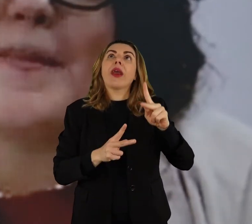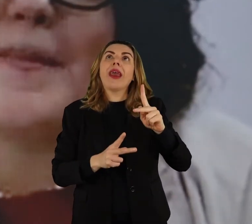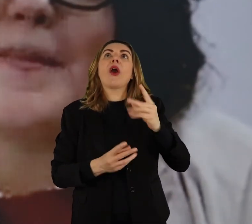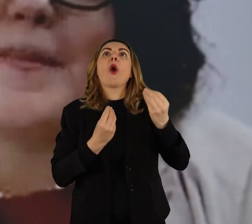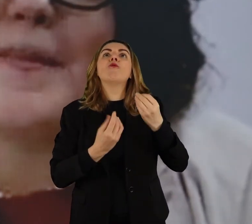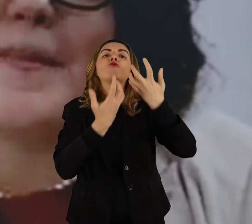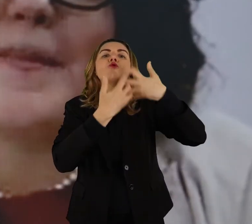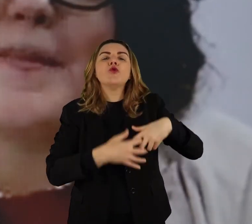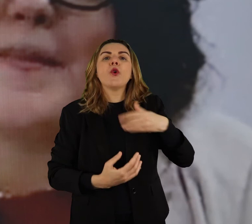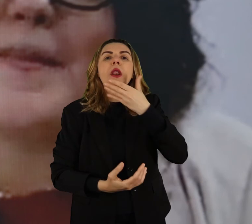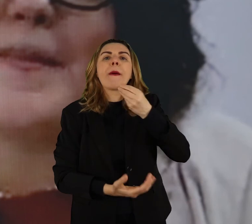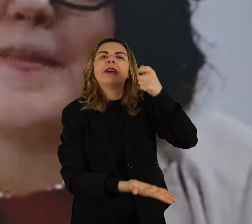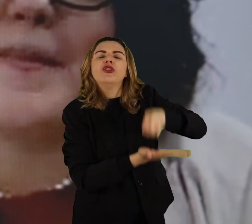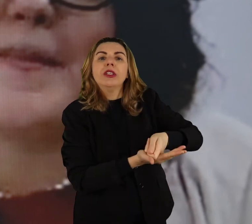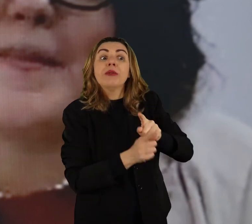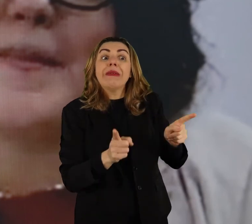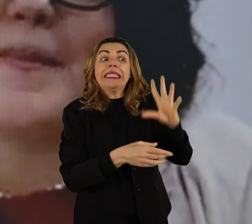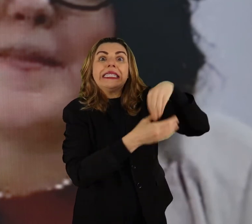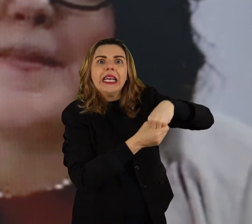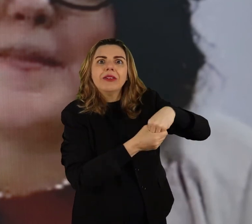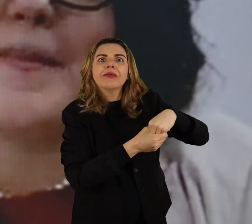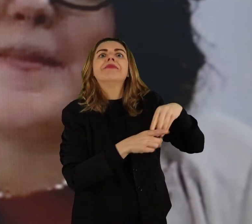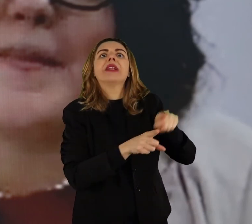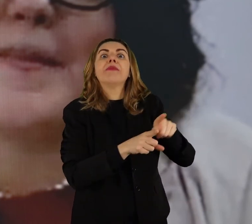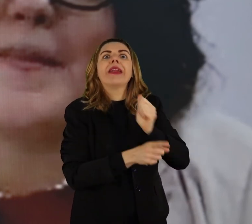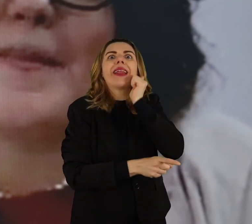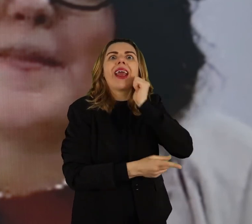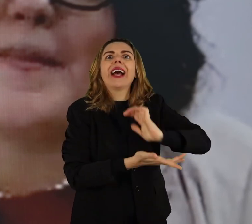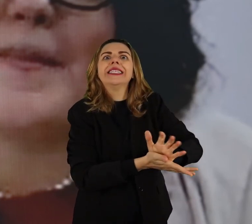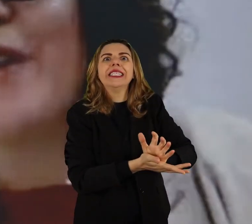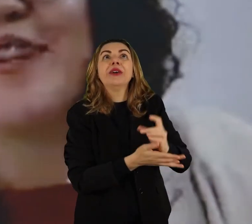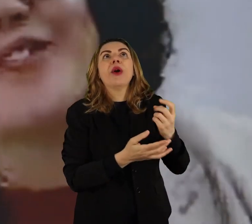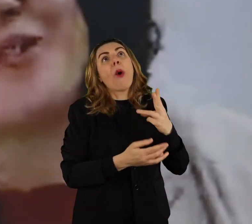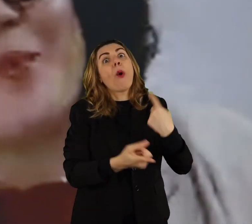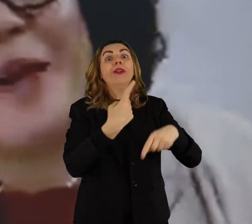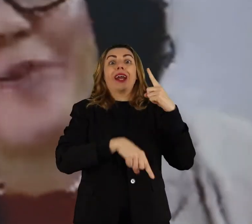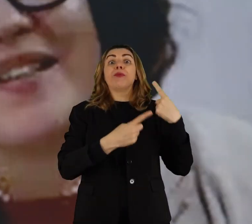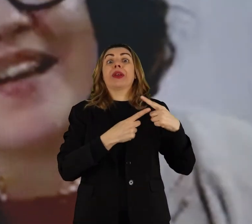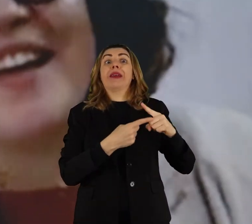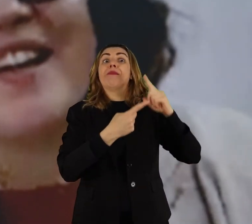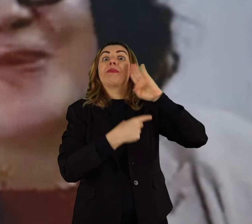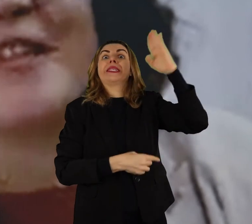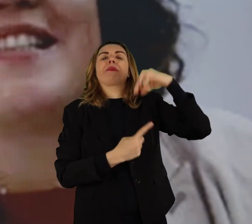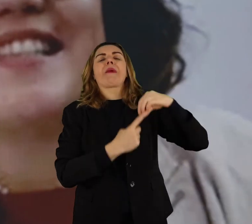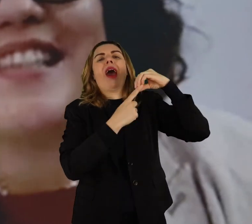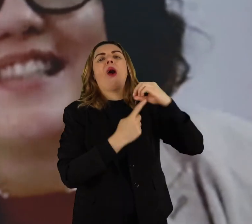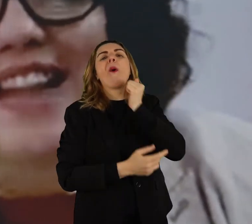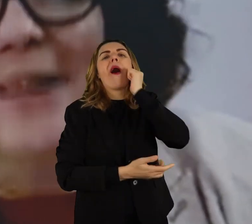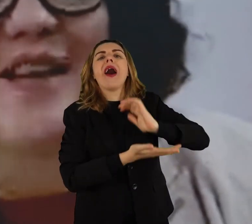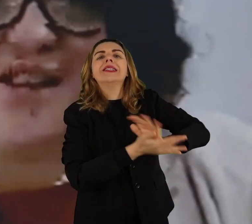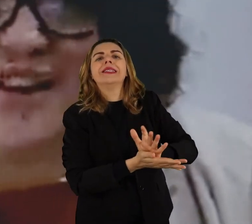que dentro do machismo existe... A imagem trava. Ou o contrário, na verdade, porque o racismo é um dos grandes problemas que a